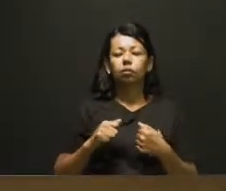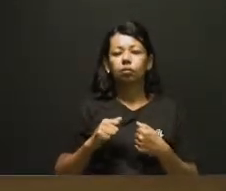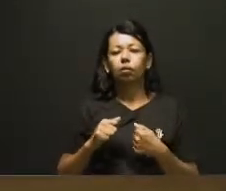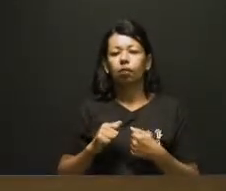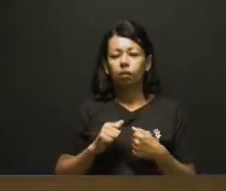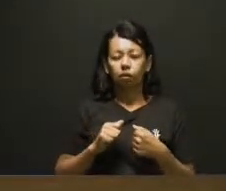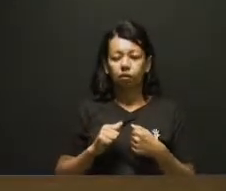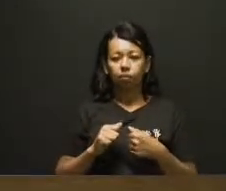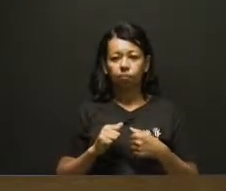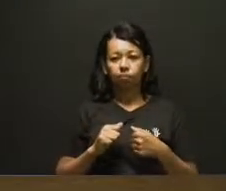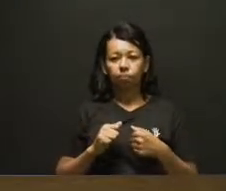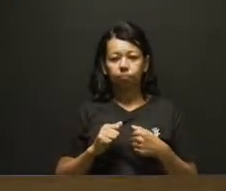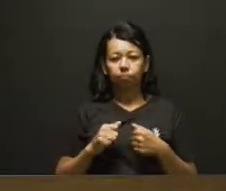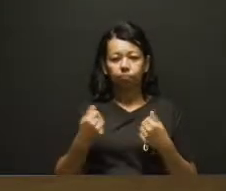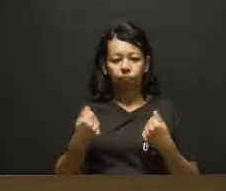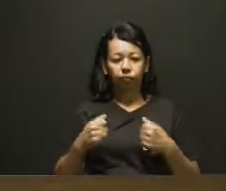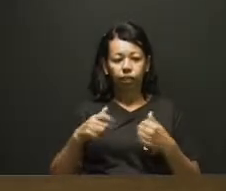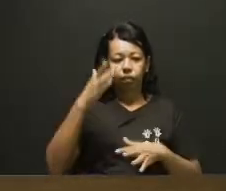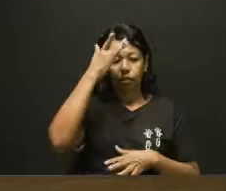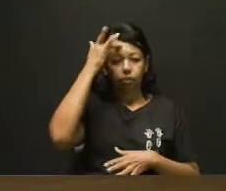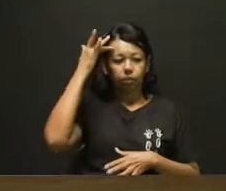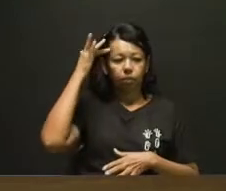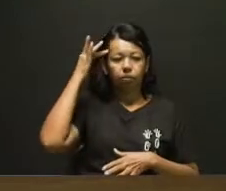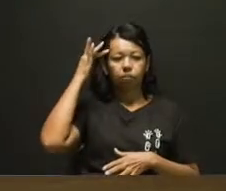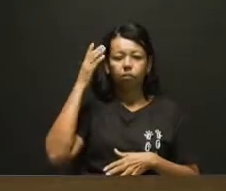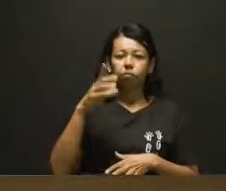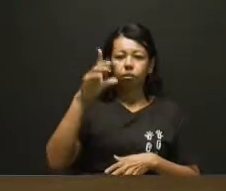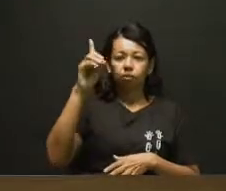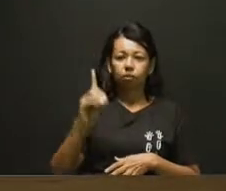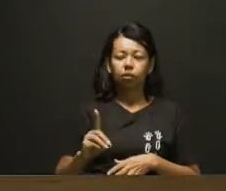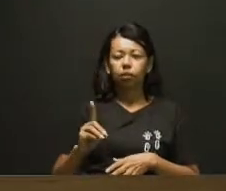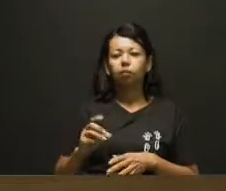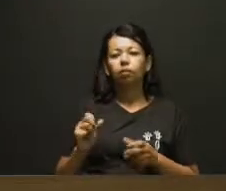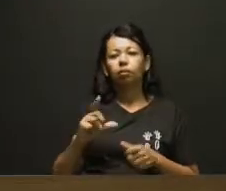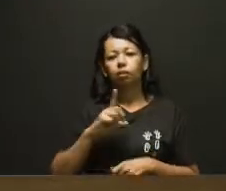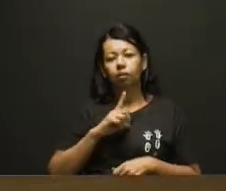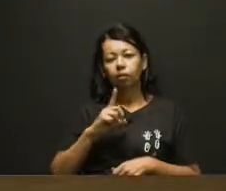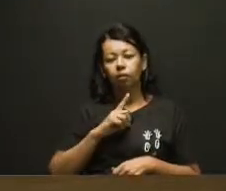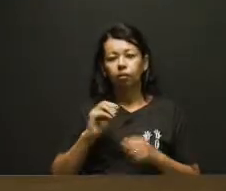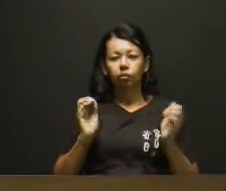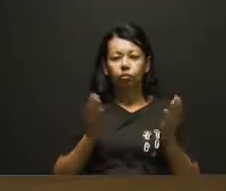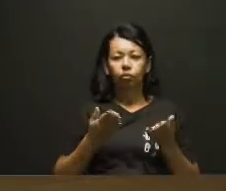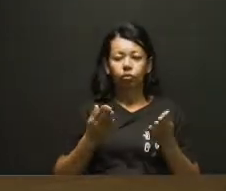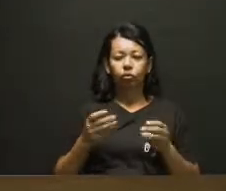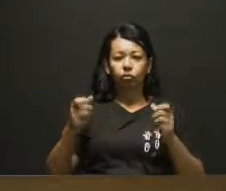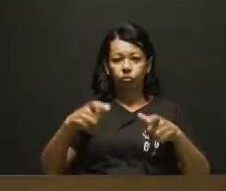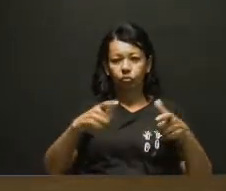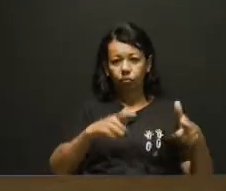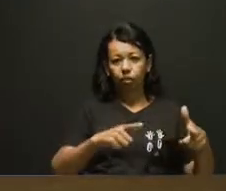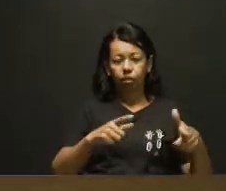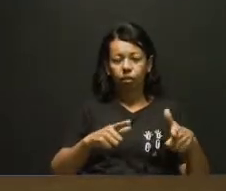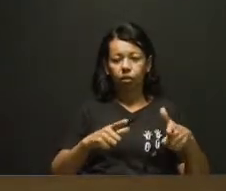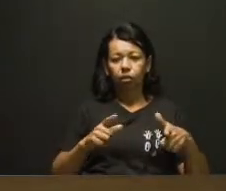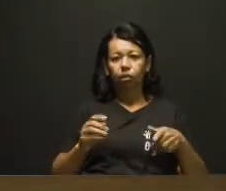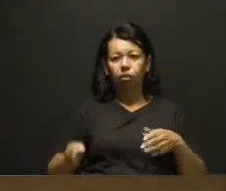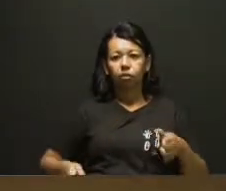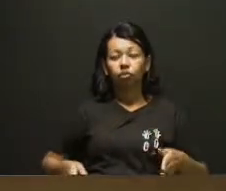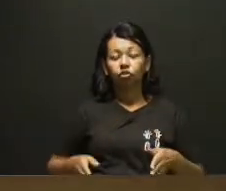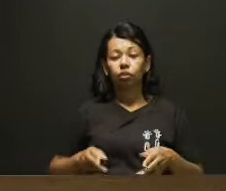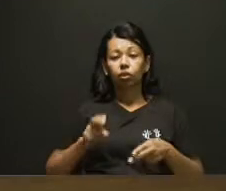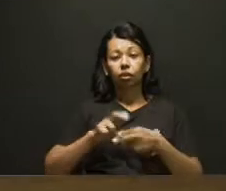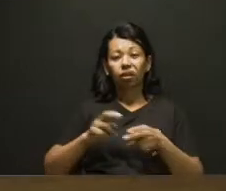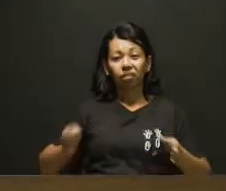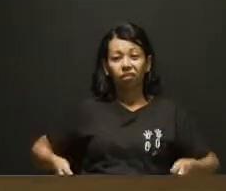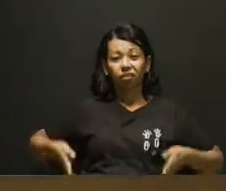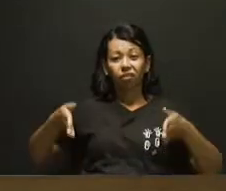dados das pessoas com necessidades especiais a gente possui um banco hoje de cadeira de rodas no escuro que o batom é